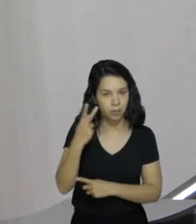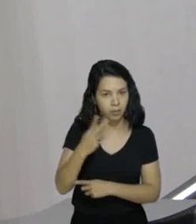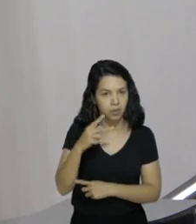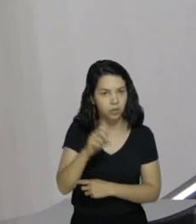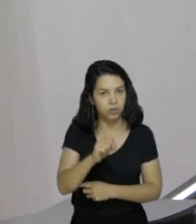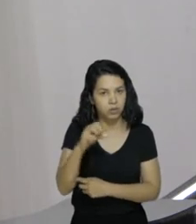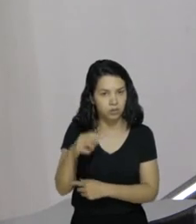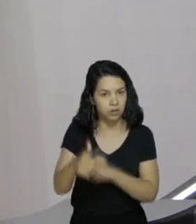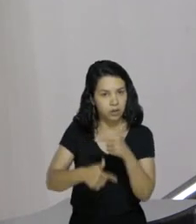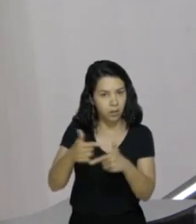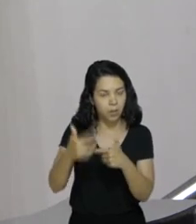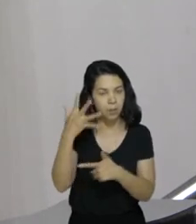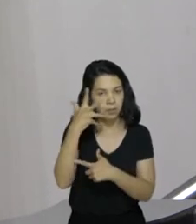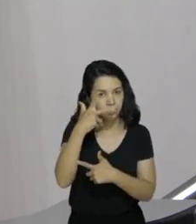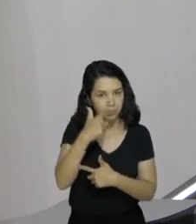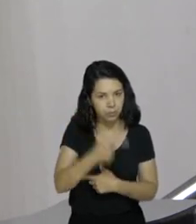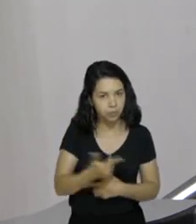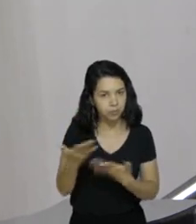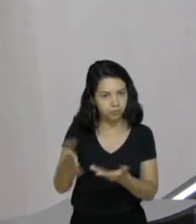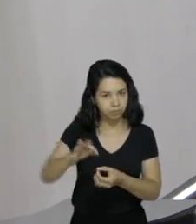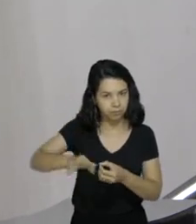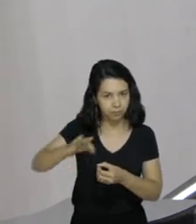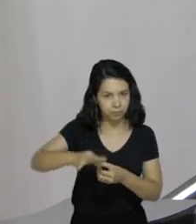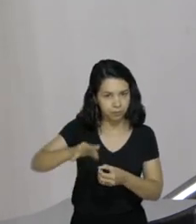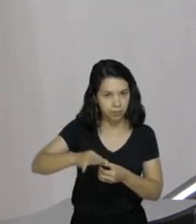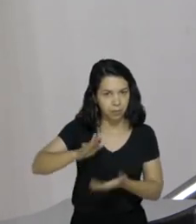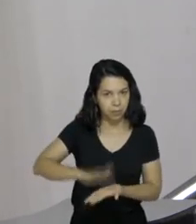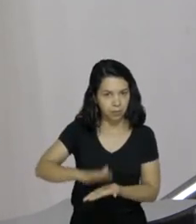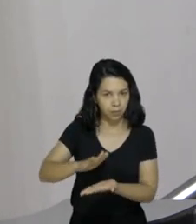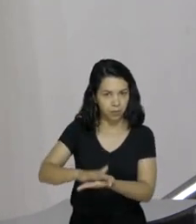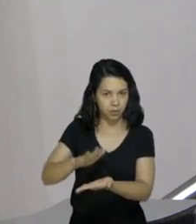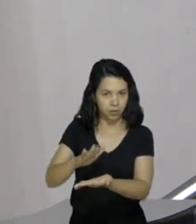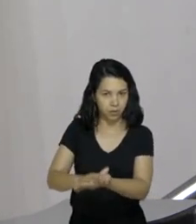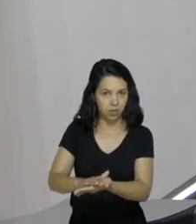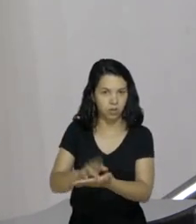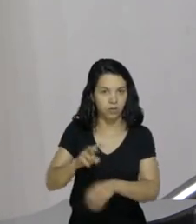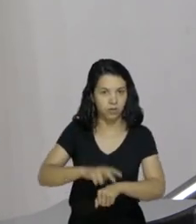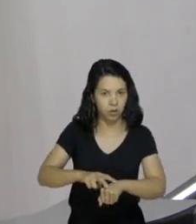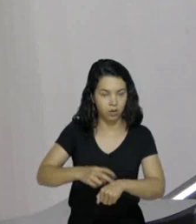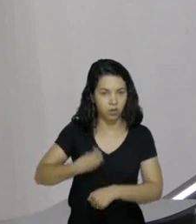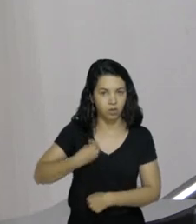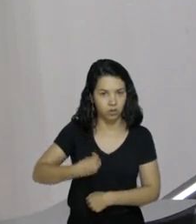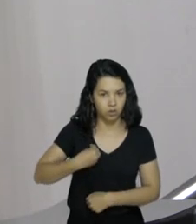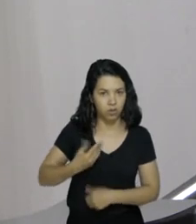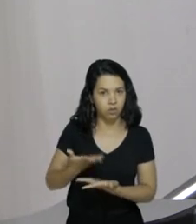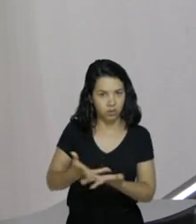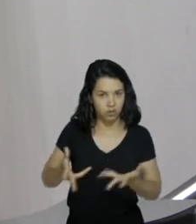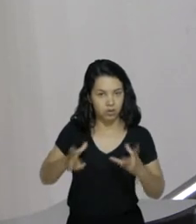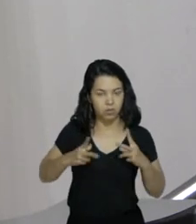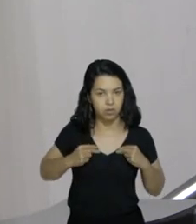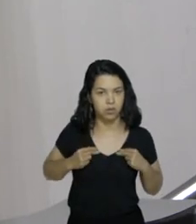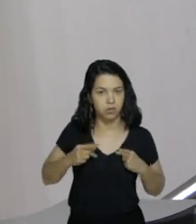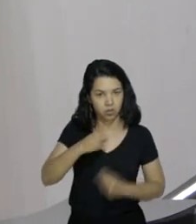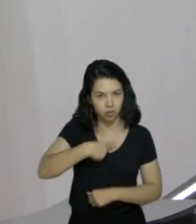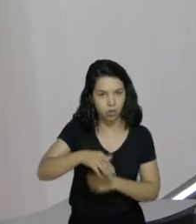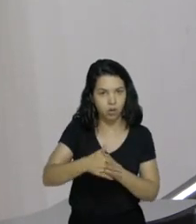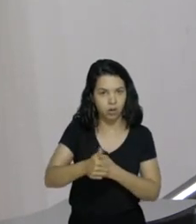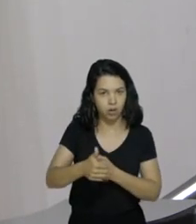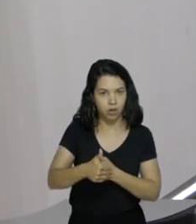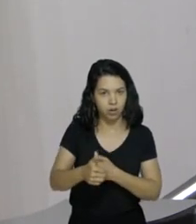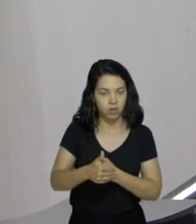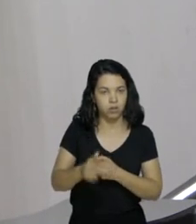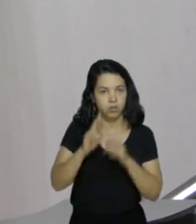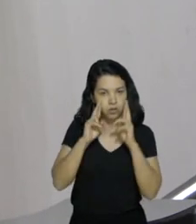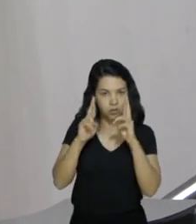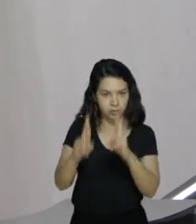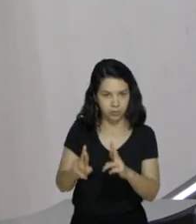trabalho realizado por essa instituição. Parabéns, Verde Vida, vocês merecem o nosso carinho, o nosso